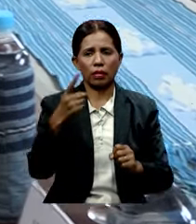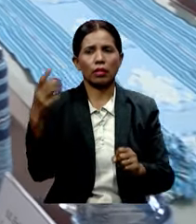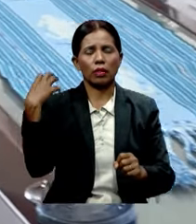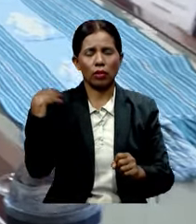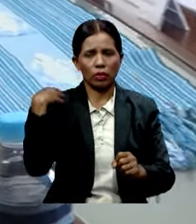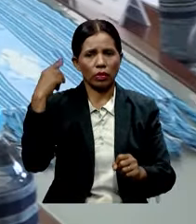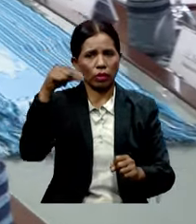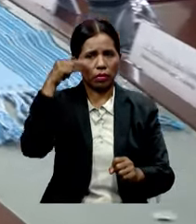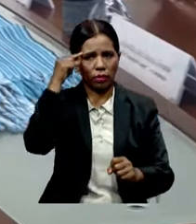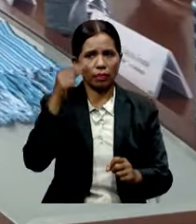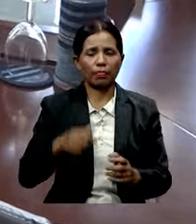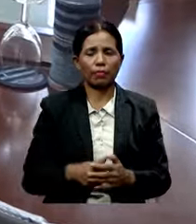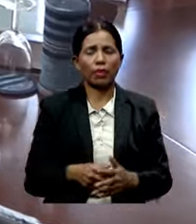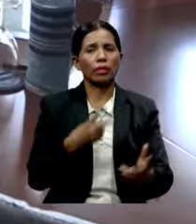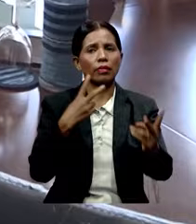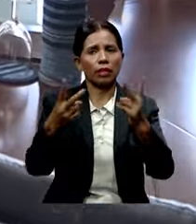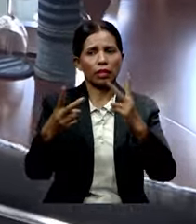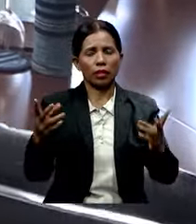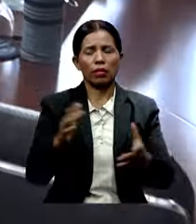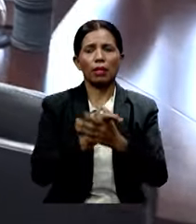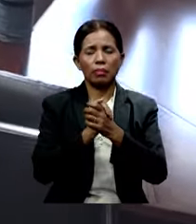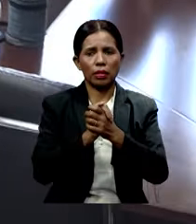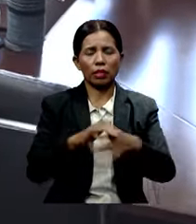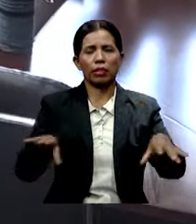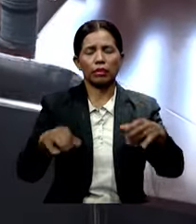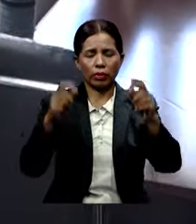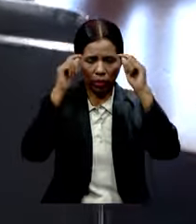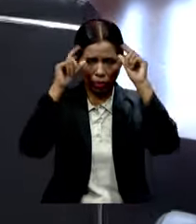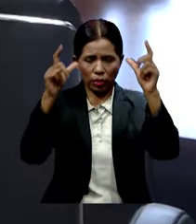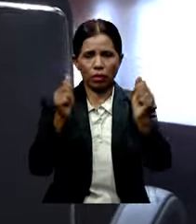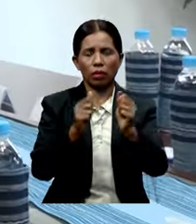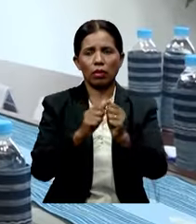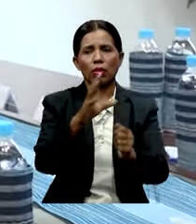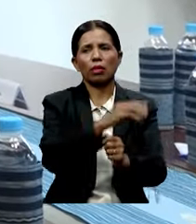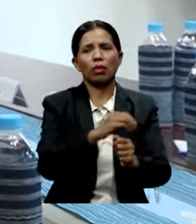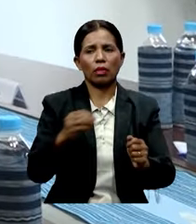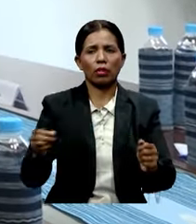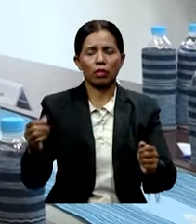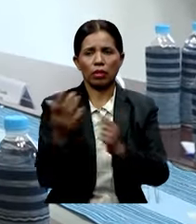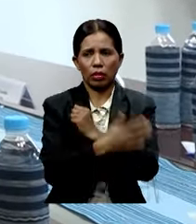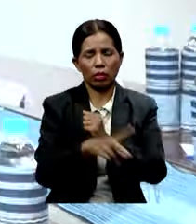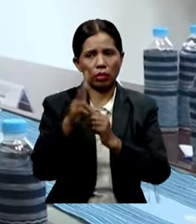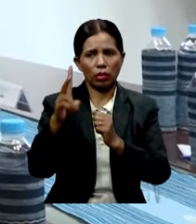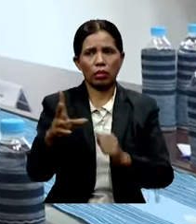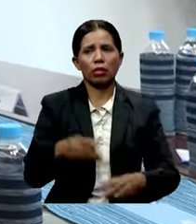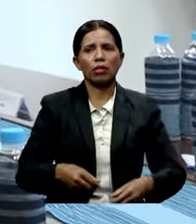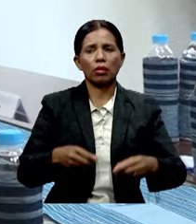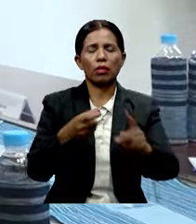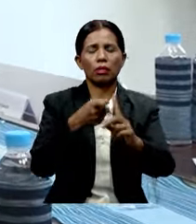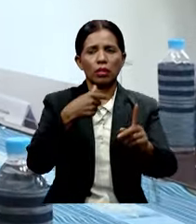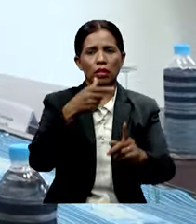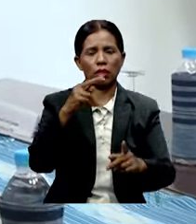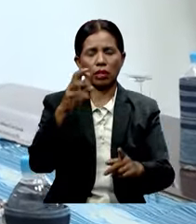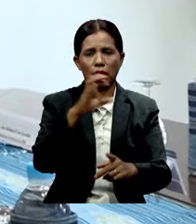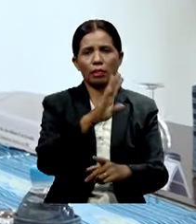Palácio Governo. Visita nem atualmente em Liutan, a amizade entre Timor-Leste e Guiné-Bissau, também a luta Timor-Leste nem inspiramos o Guiné-Bissau.